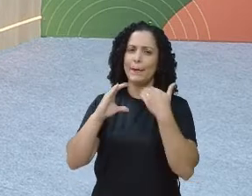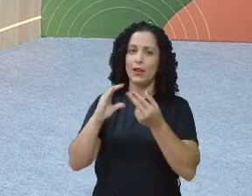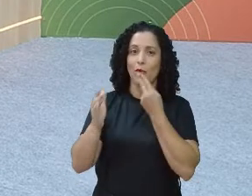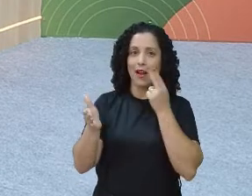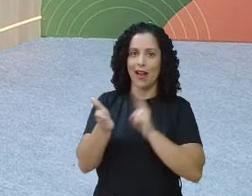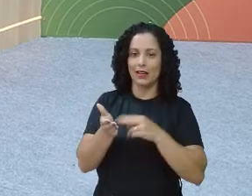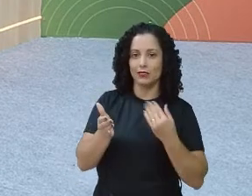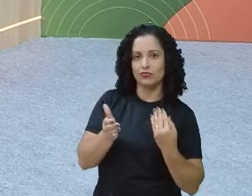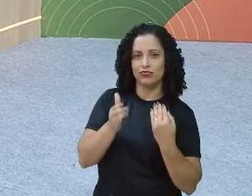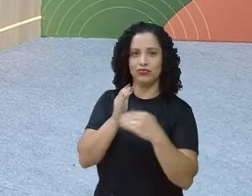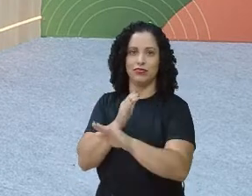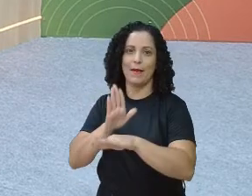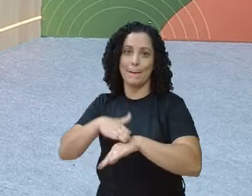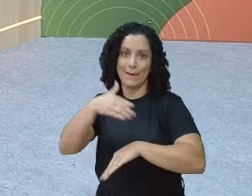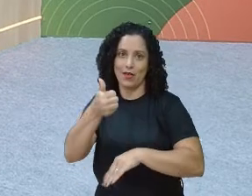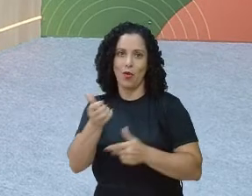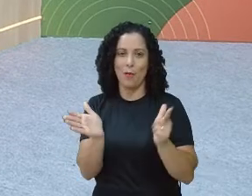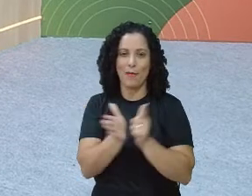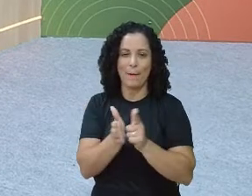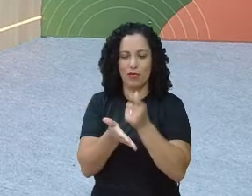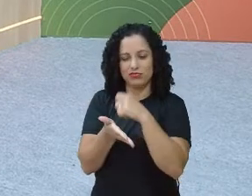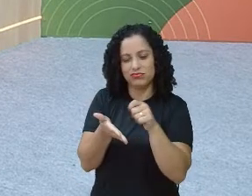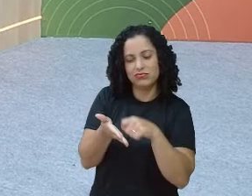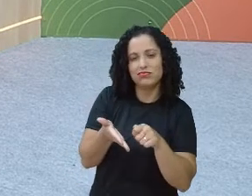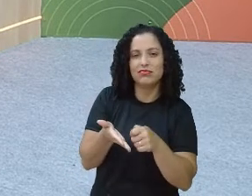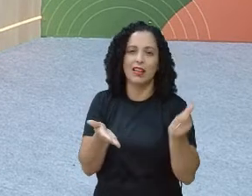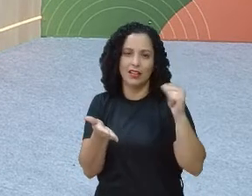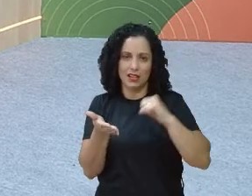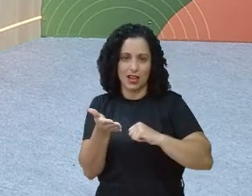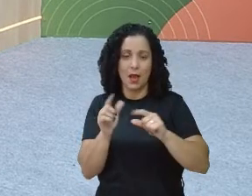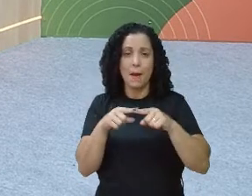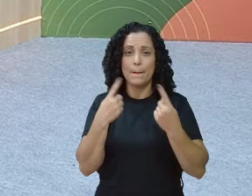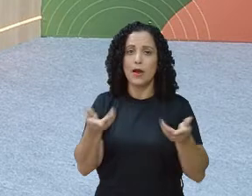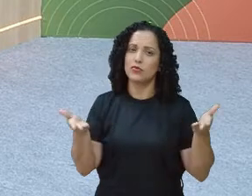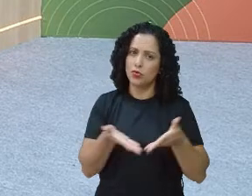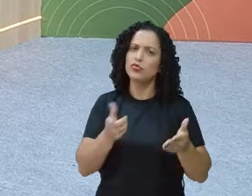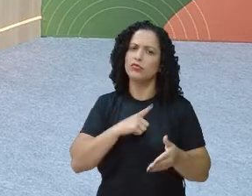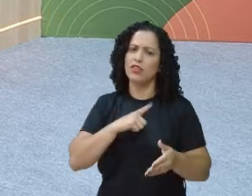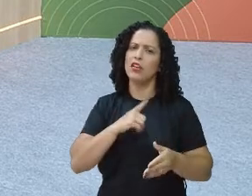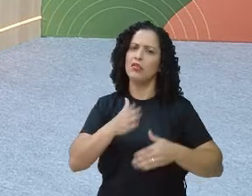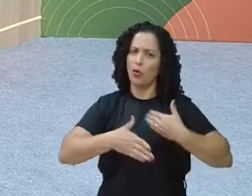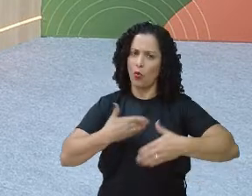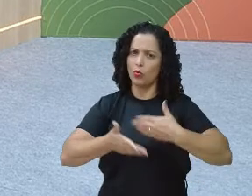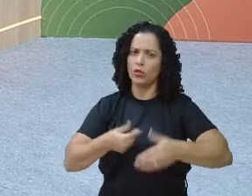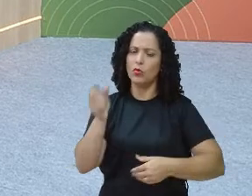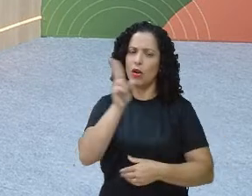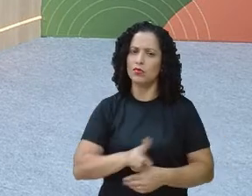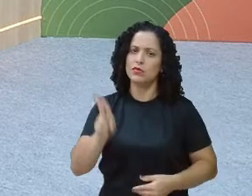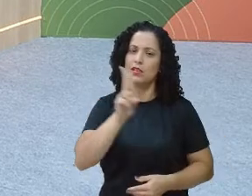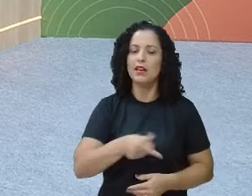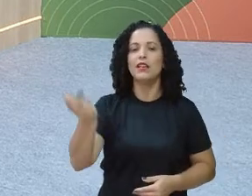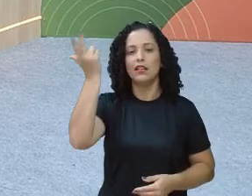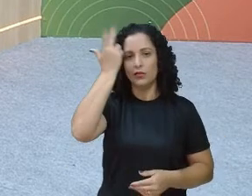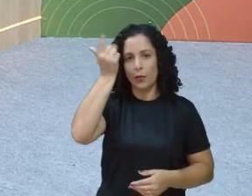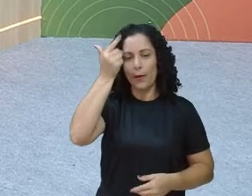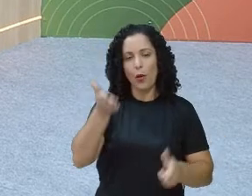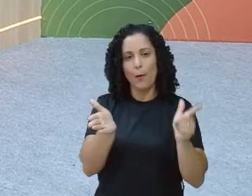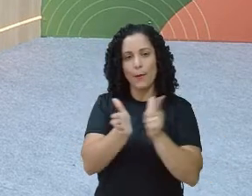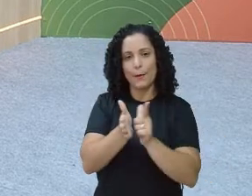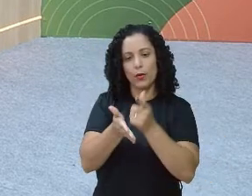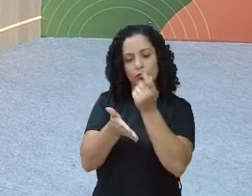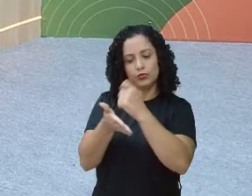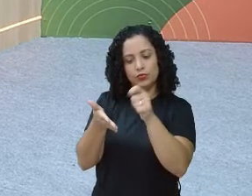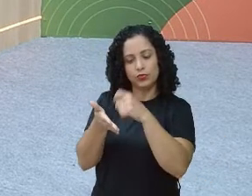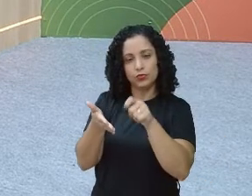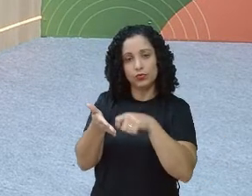muito mais vantajoso do que enviar no papel. Contudo, o papel ainda continua sendo usado com bastante frequência,